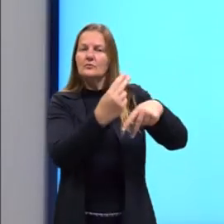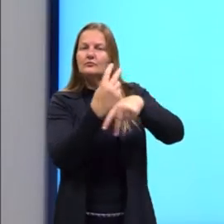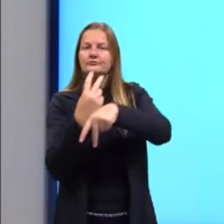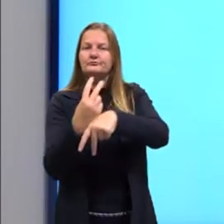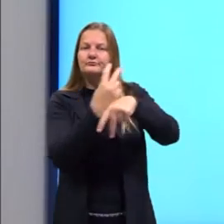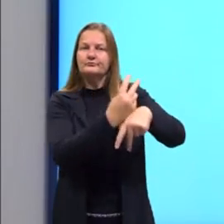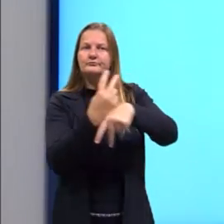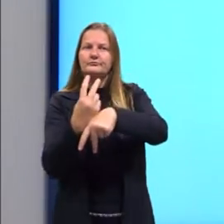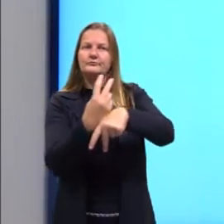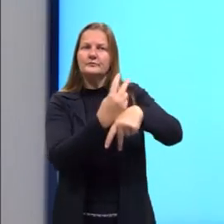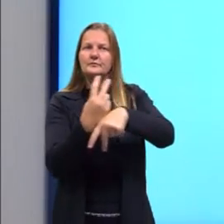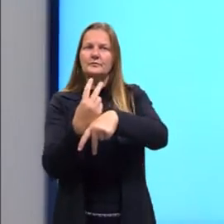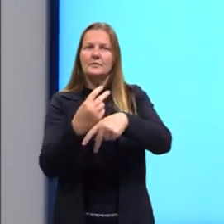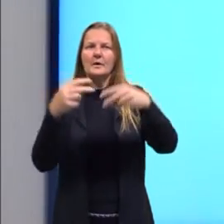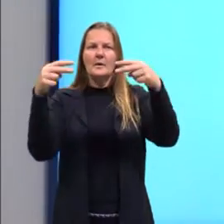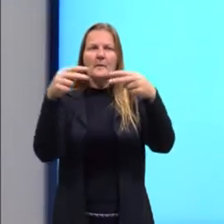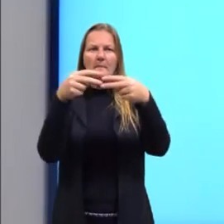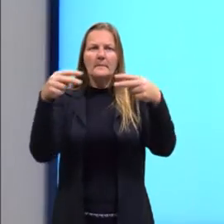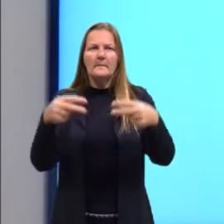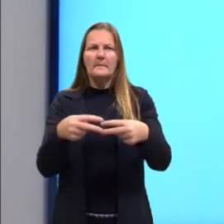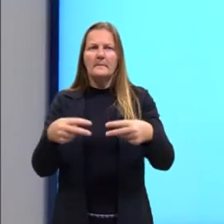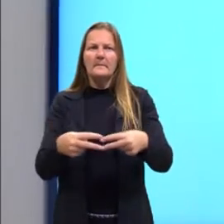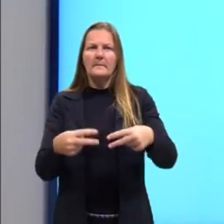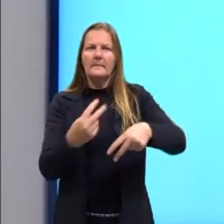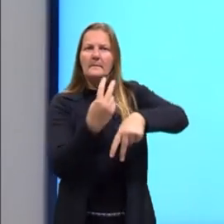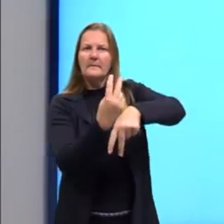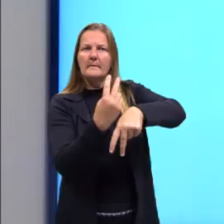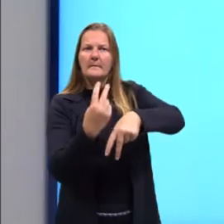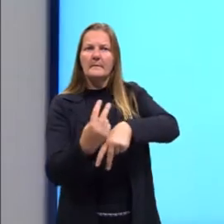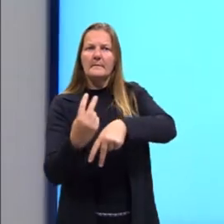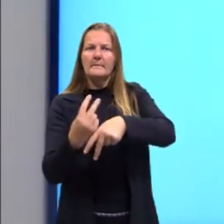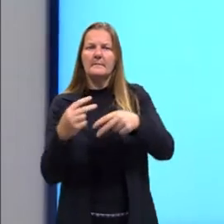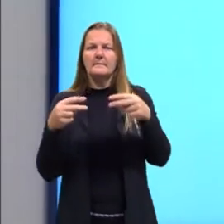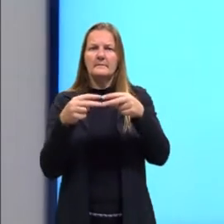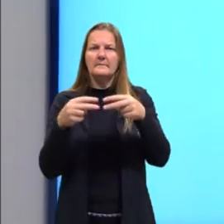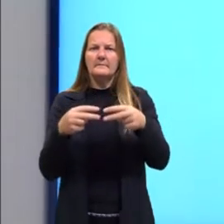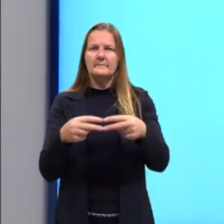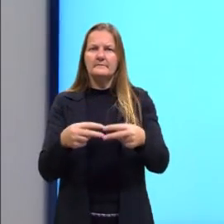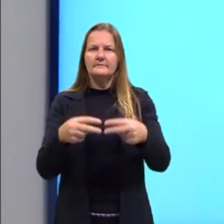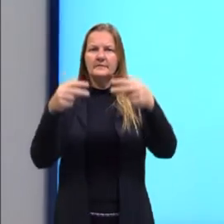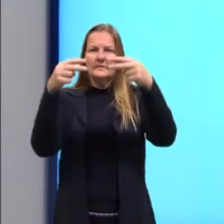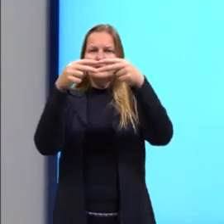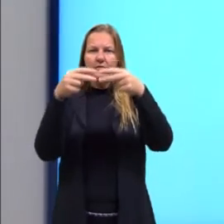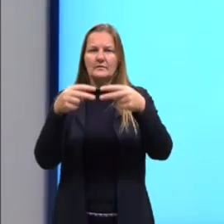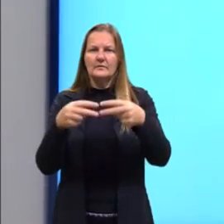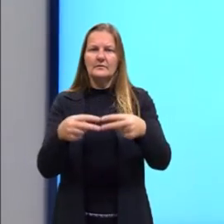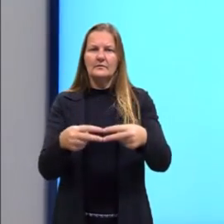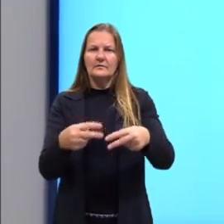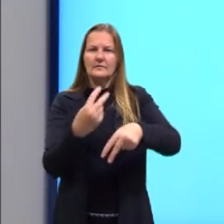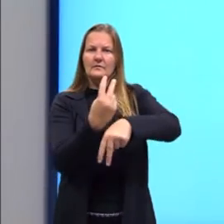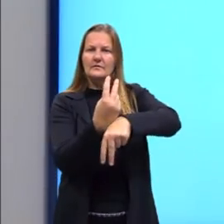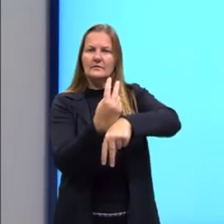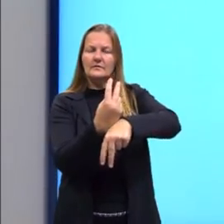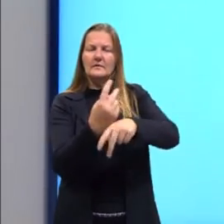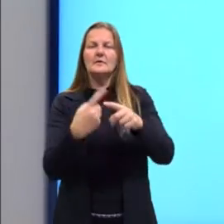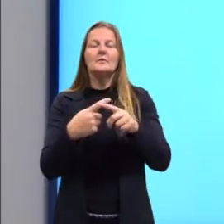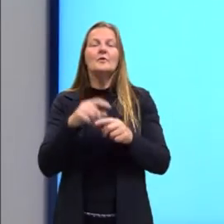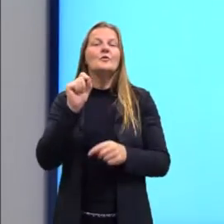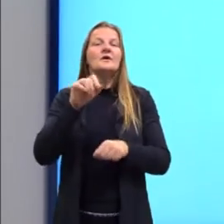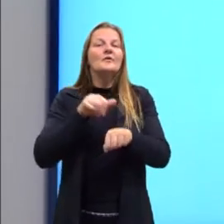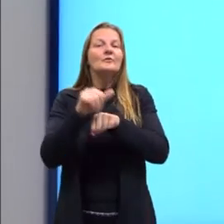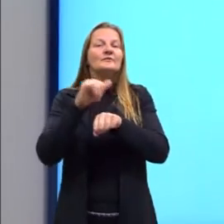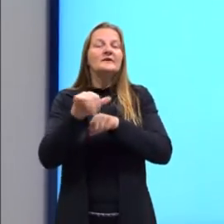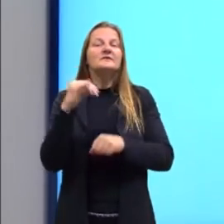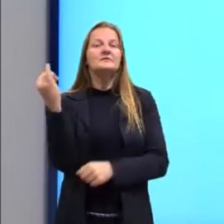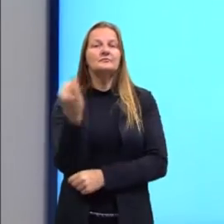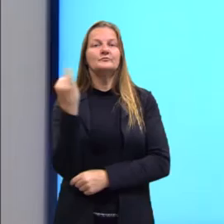totalmente já paradinhas e aqui gente é portante vocês lembrar que ocorre algo muito